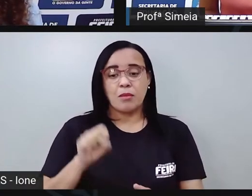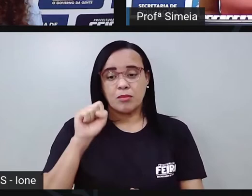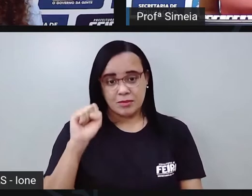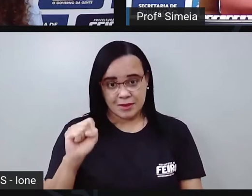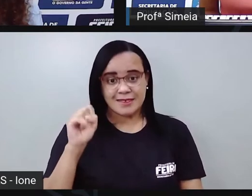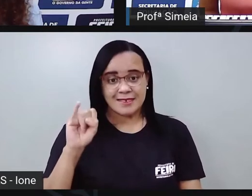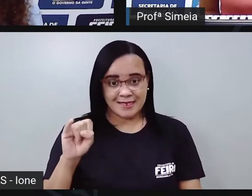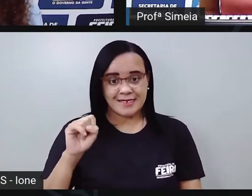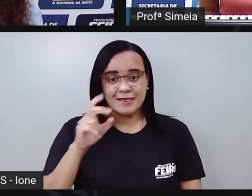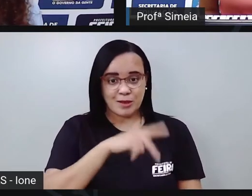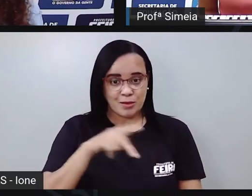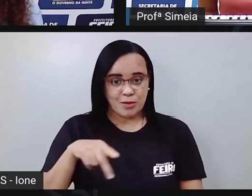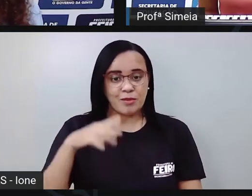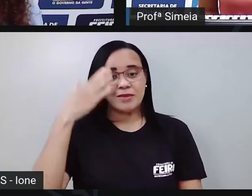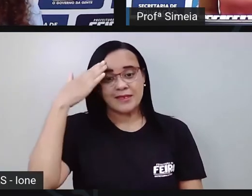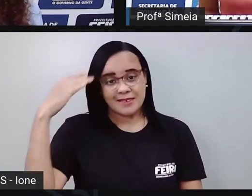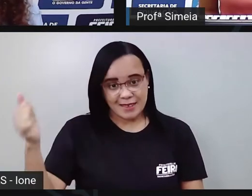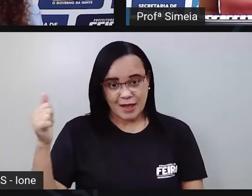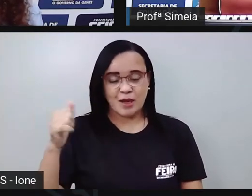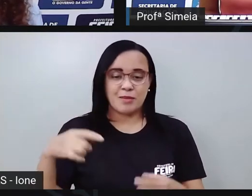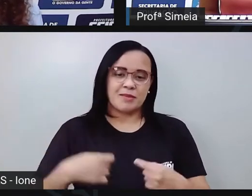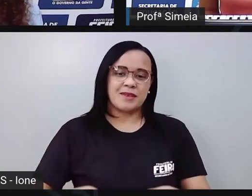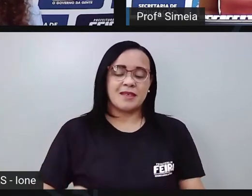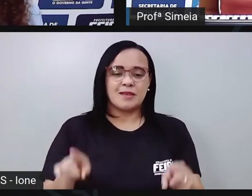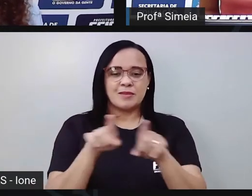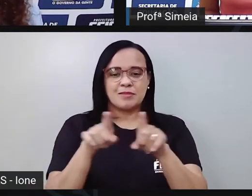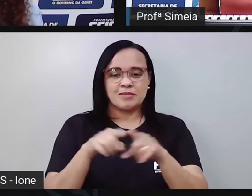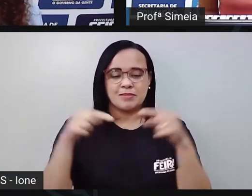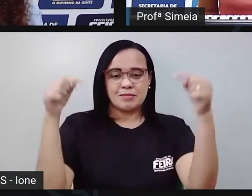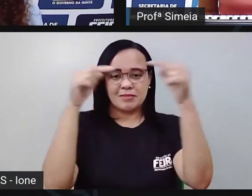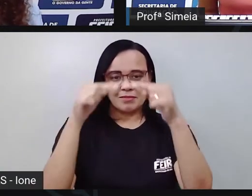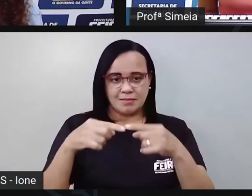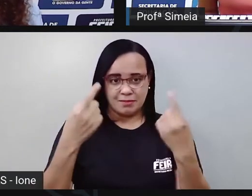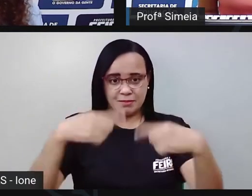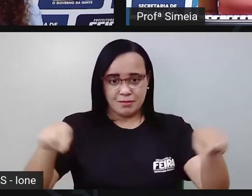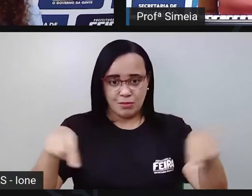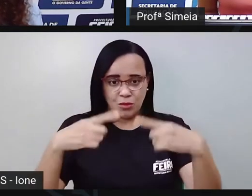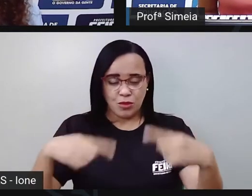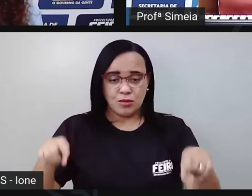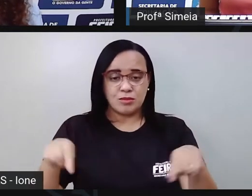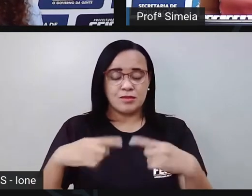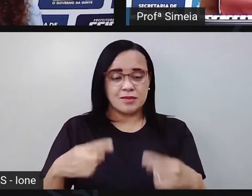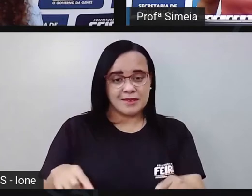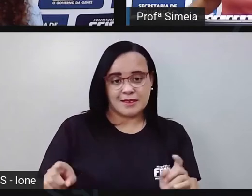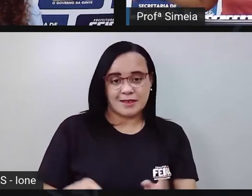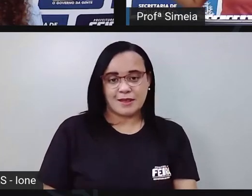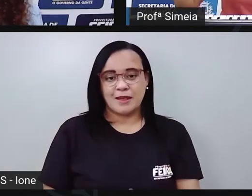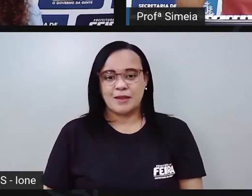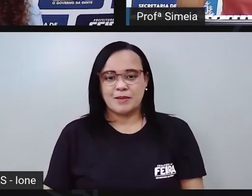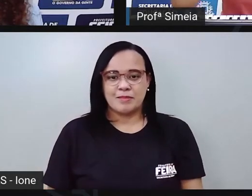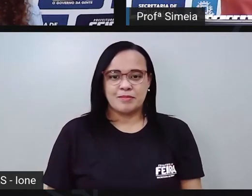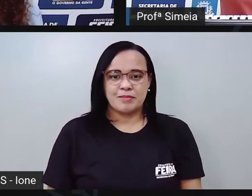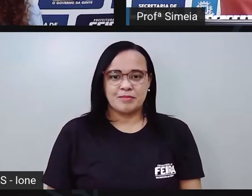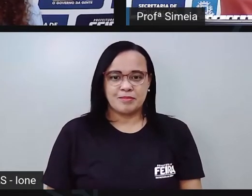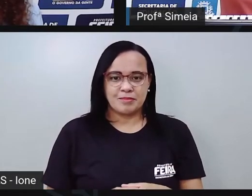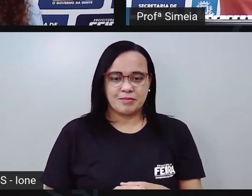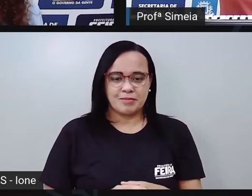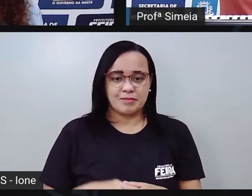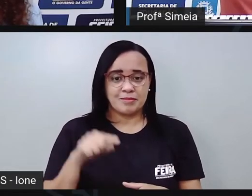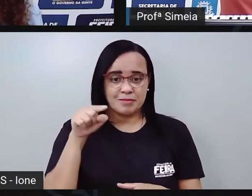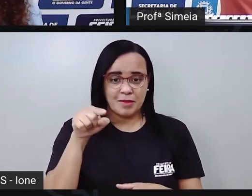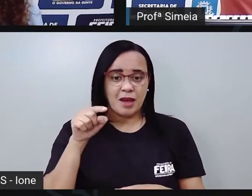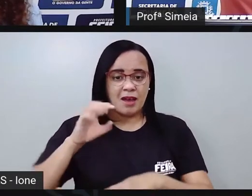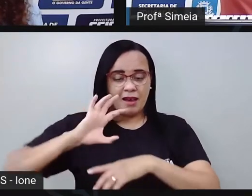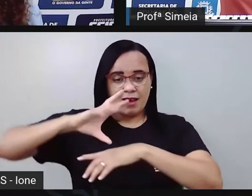eu vou mostrar um pouquinho pra vocês a música com instrumento e também fazendo o ritmo Dona